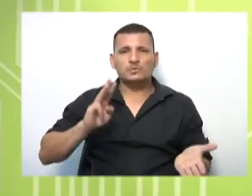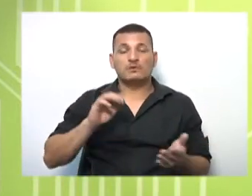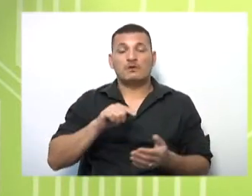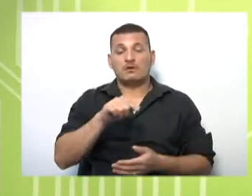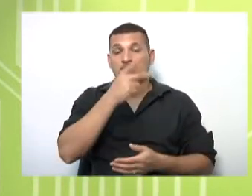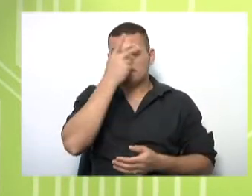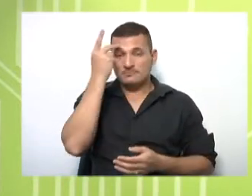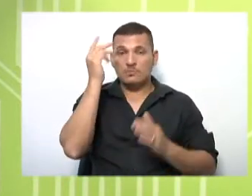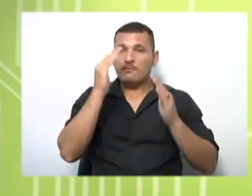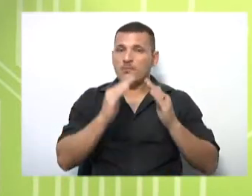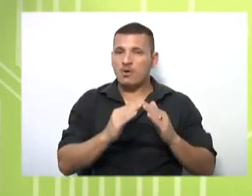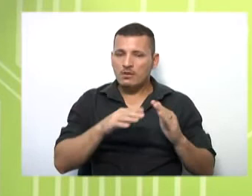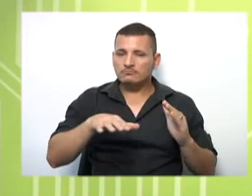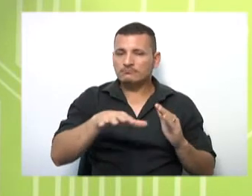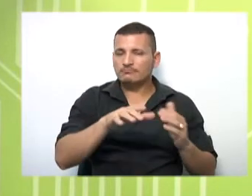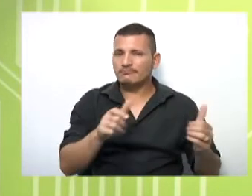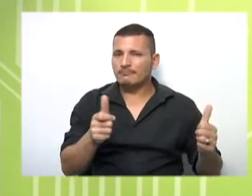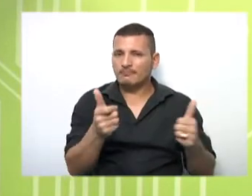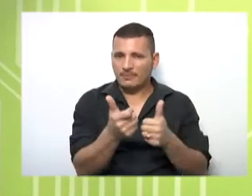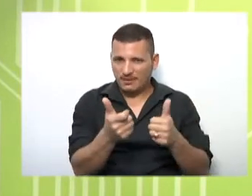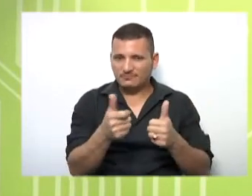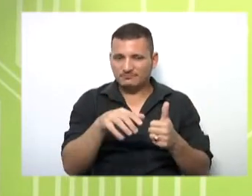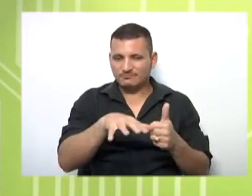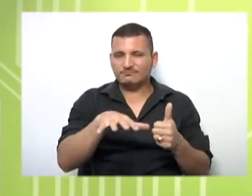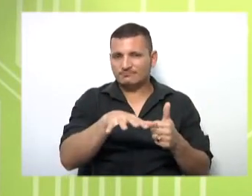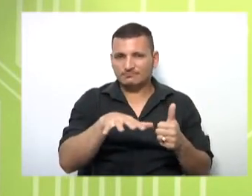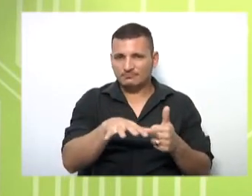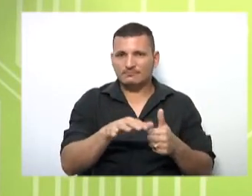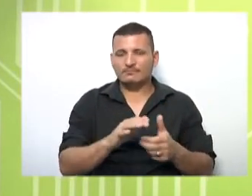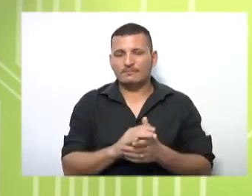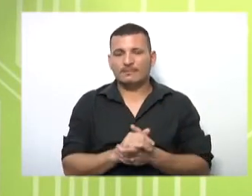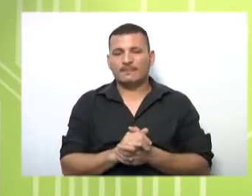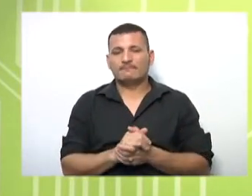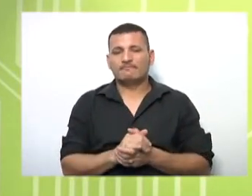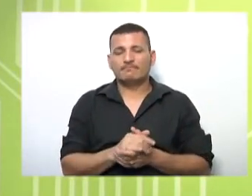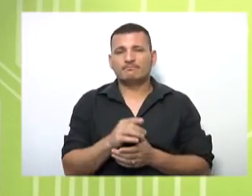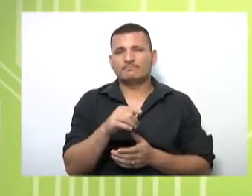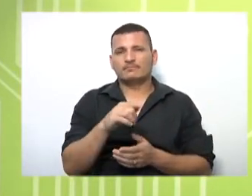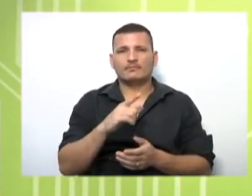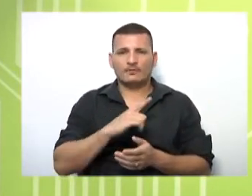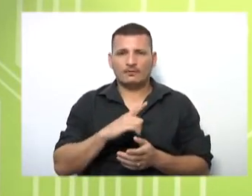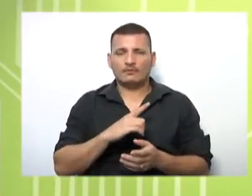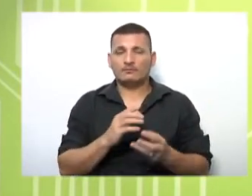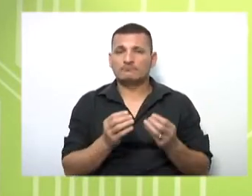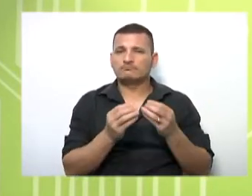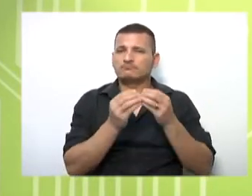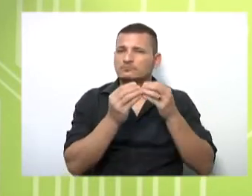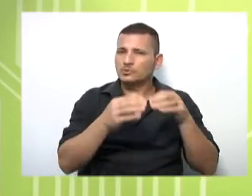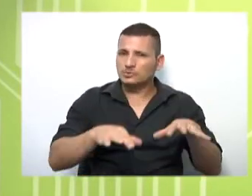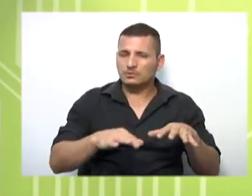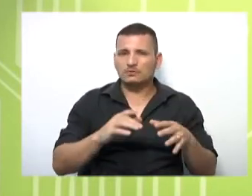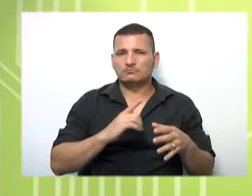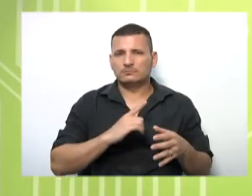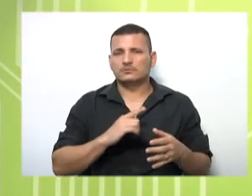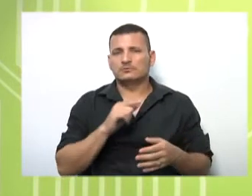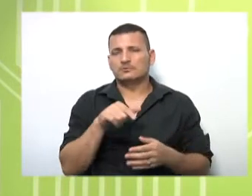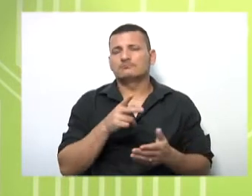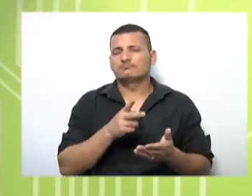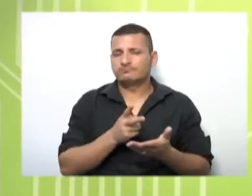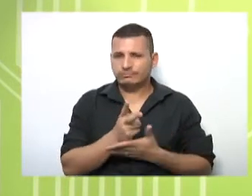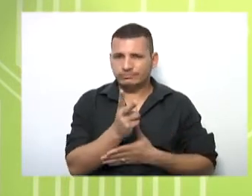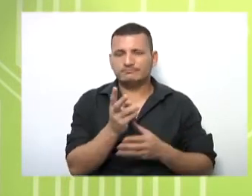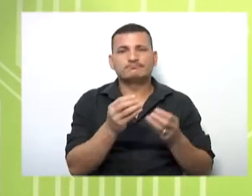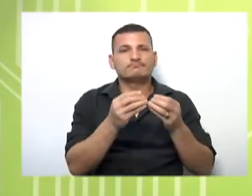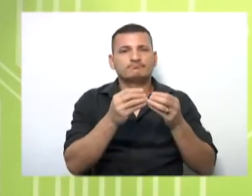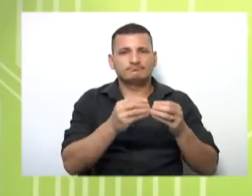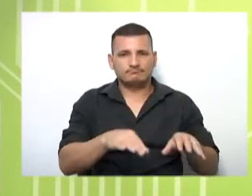próximo a essas atividades econômicas do ramo mineral são muito prejudicadas, são constantemente